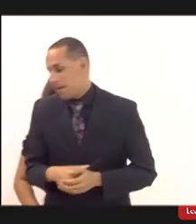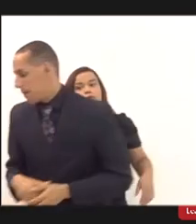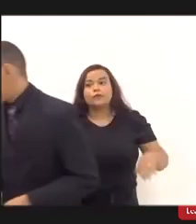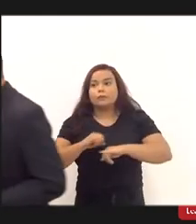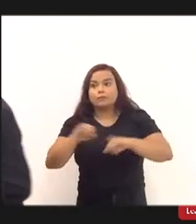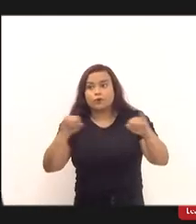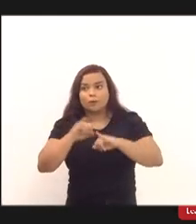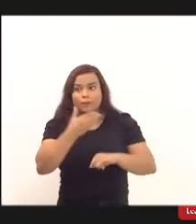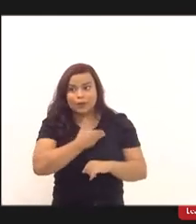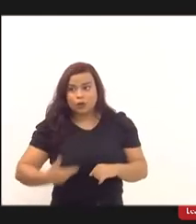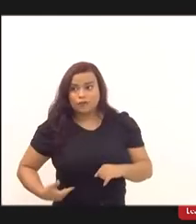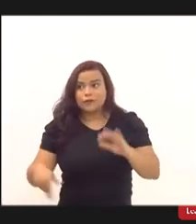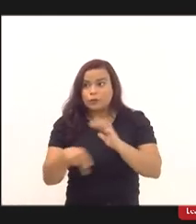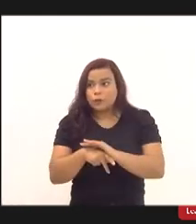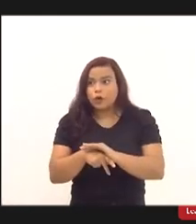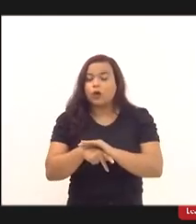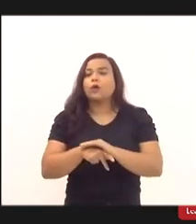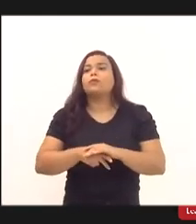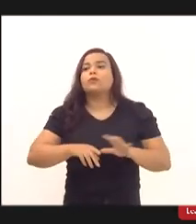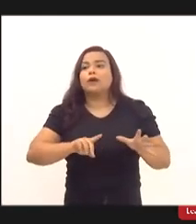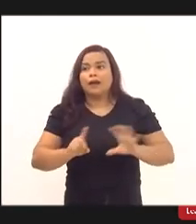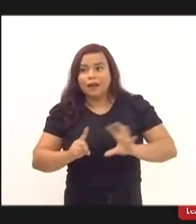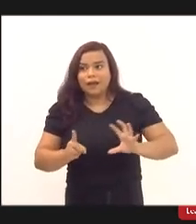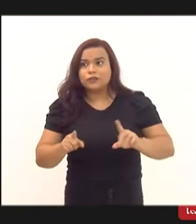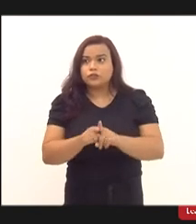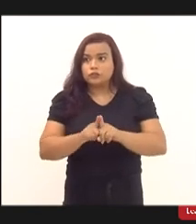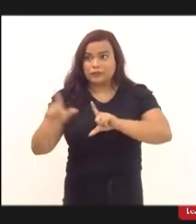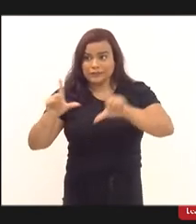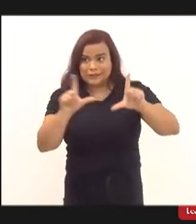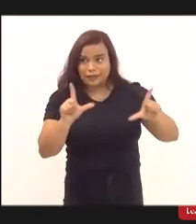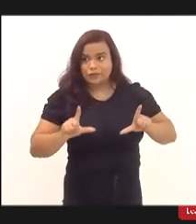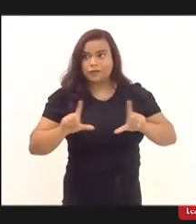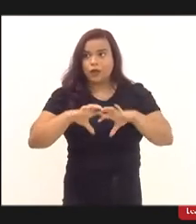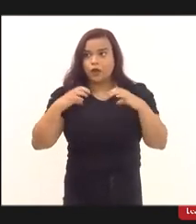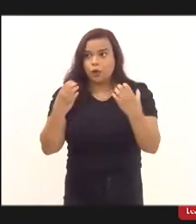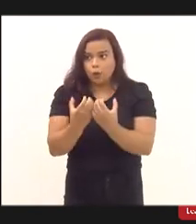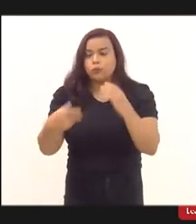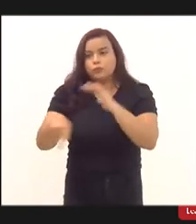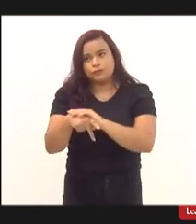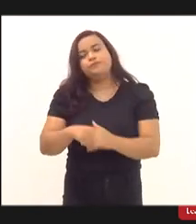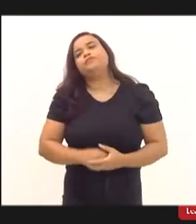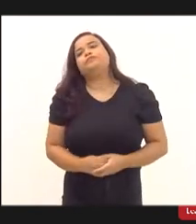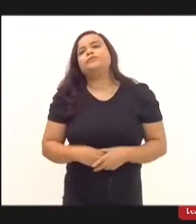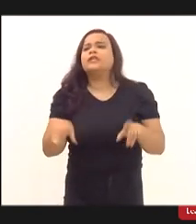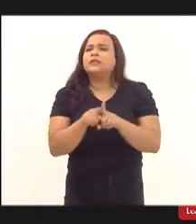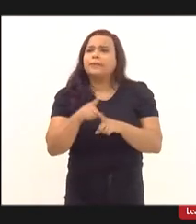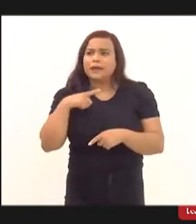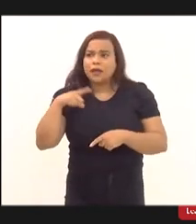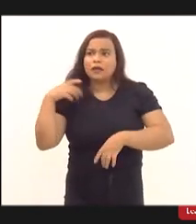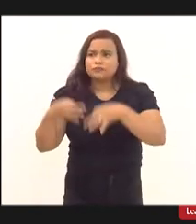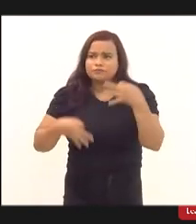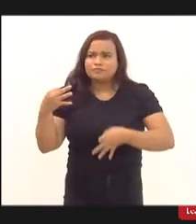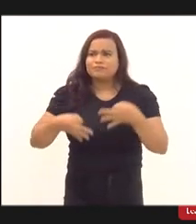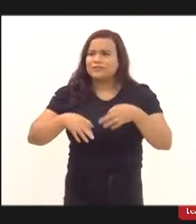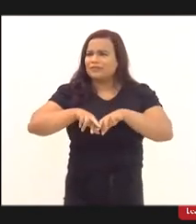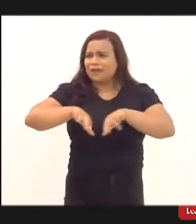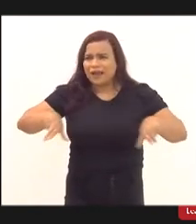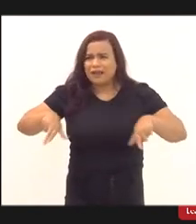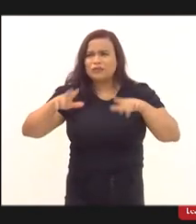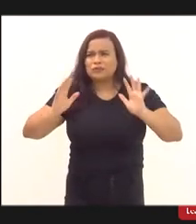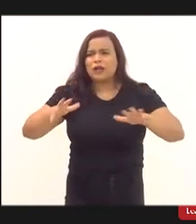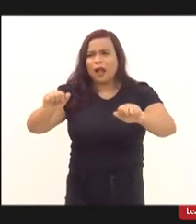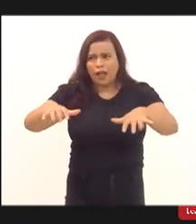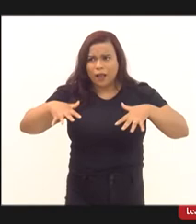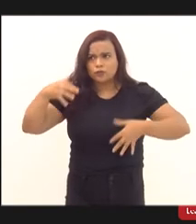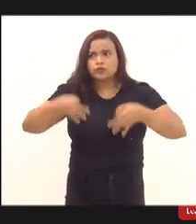do governo para as rádios e TVs comunitárias e já fizemos audiências para o cumprimento de ambas o